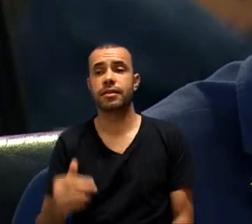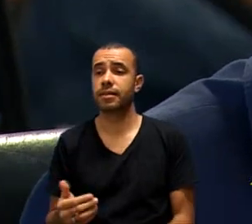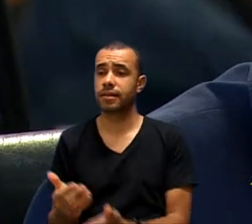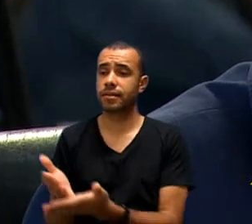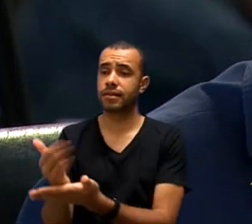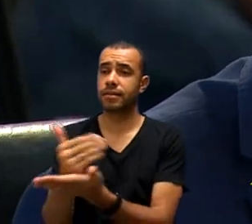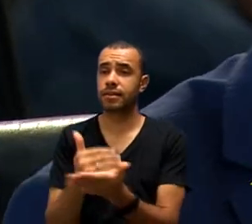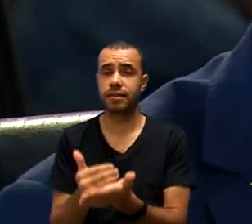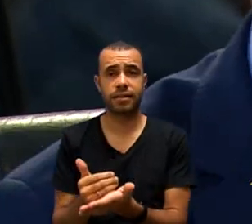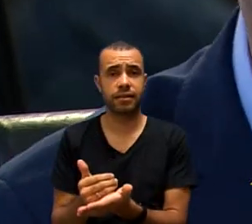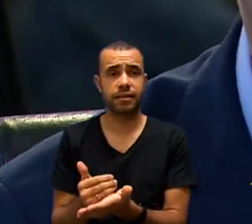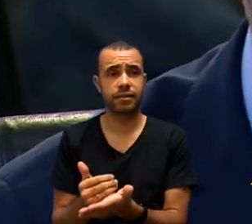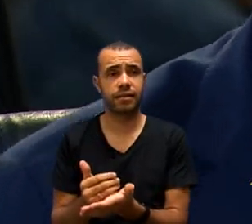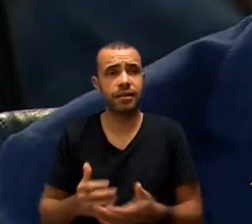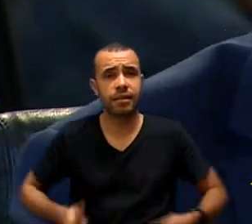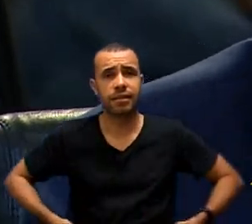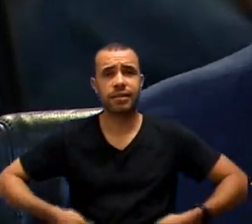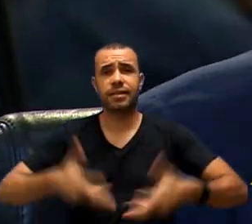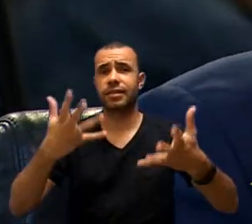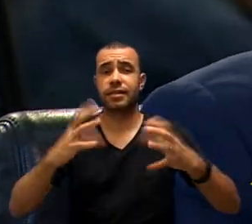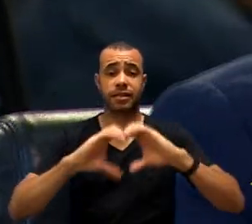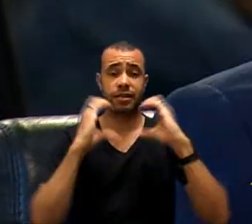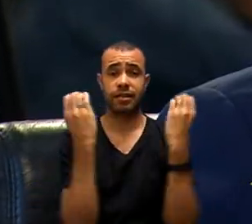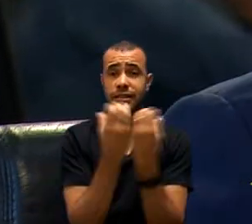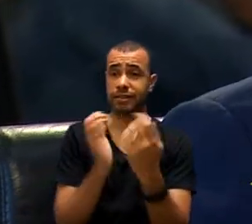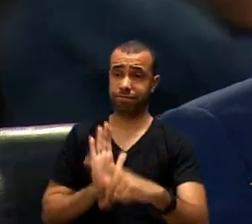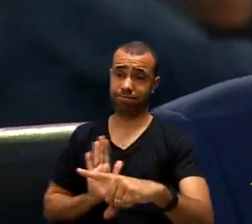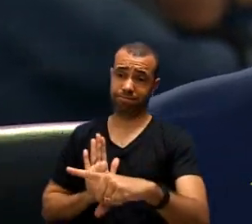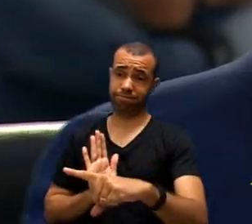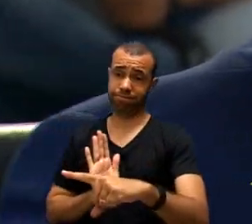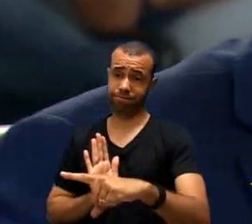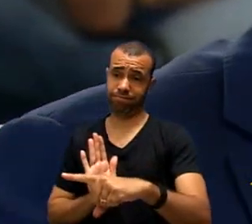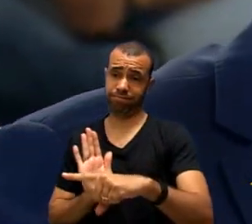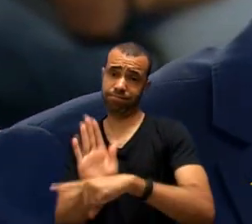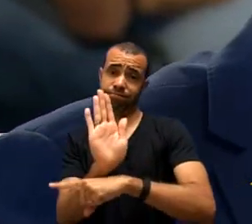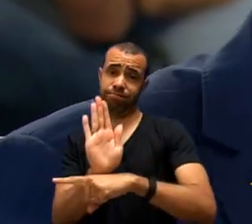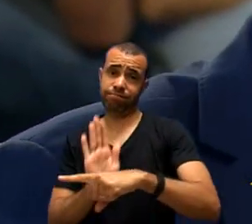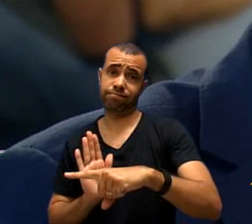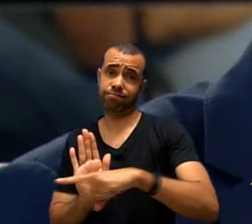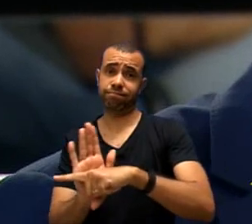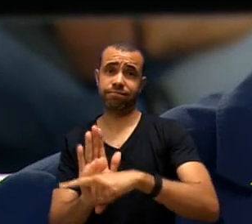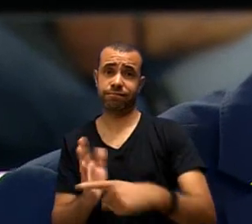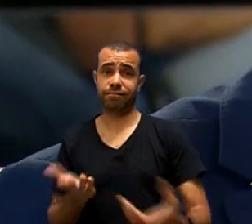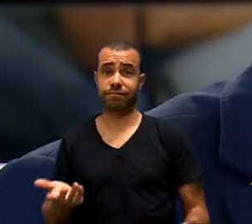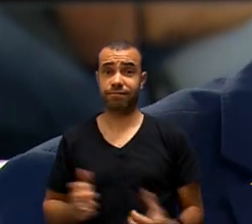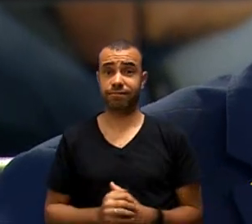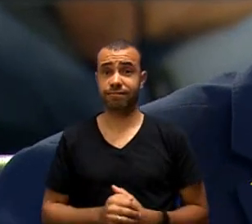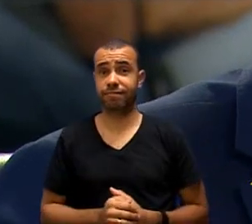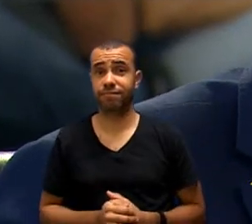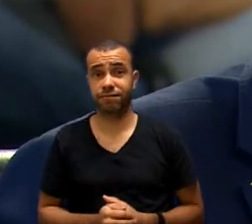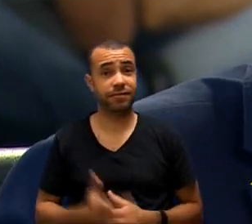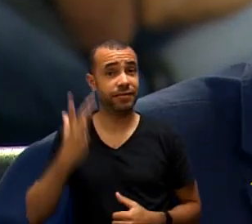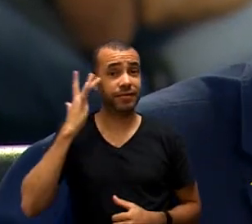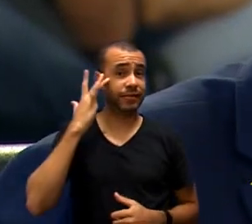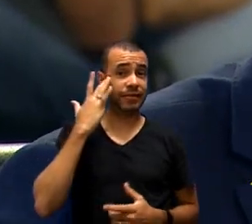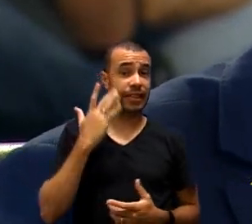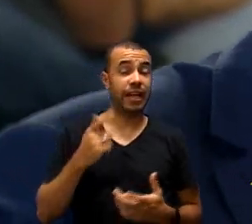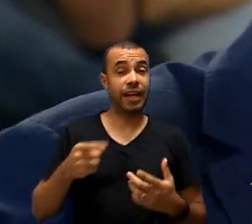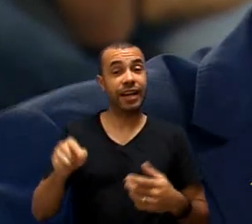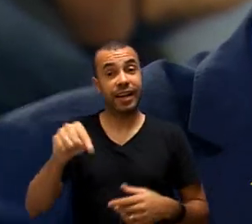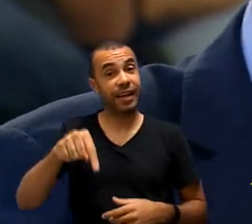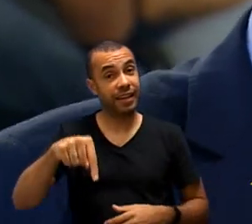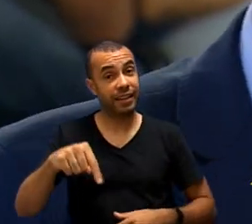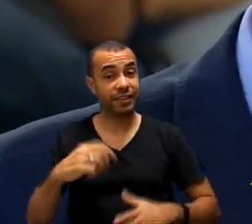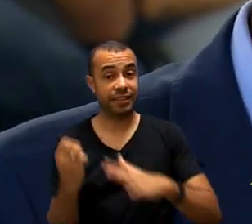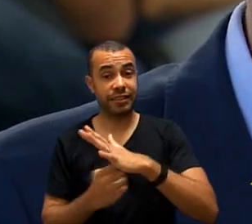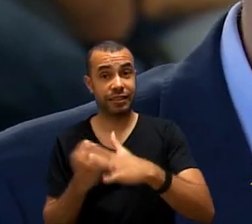E, infelizmente, a Câmara contribuiu com isso. Mas eu acho que, nesse momento de crise, de queda da arrecadação, era para essa empresa, já